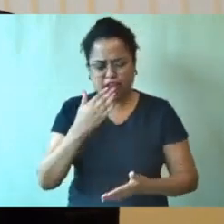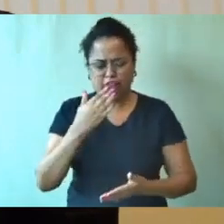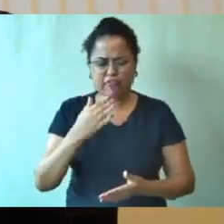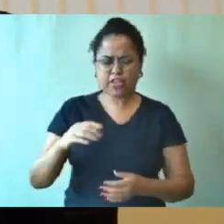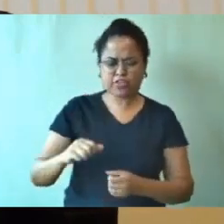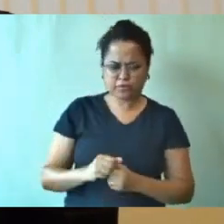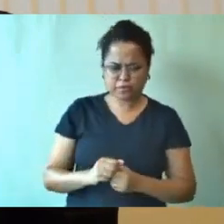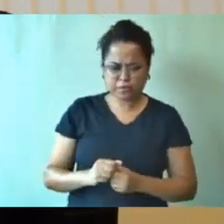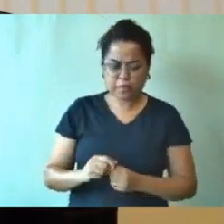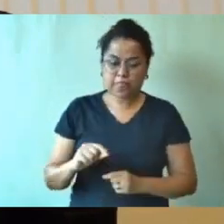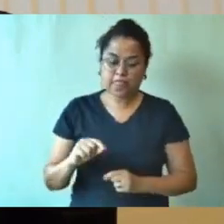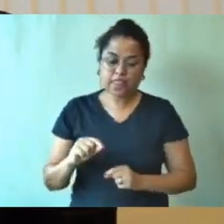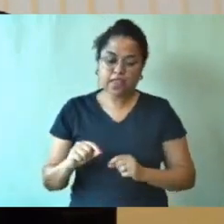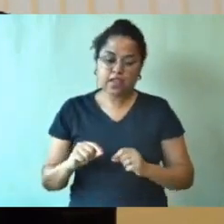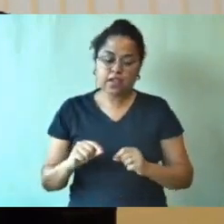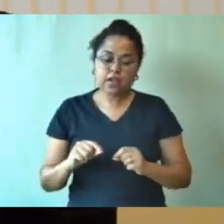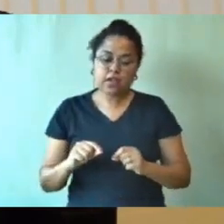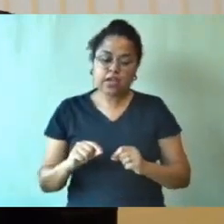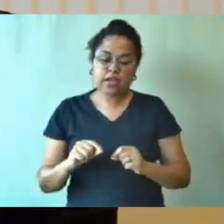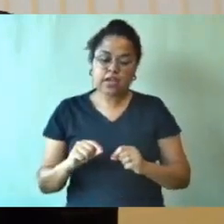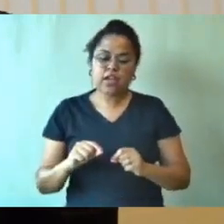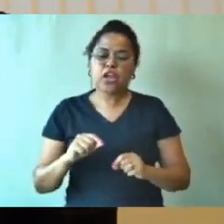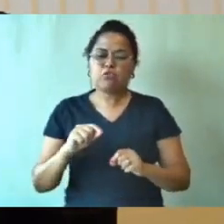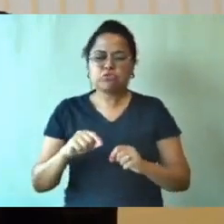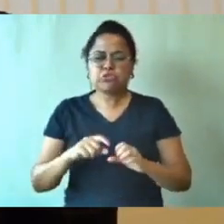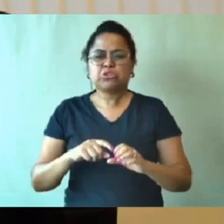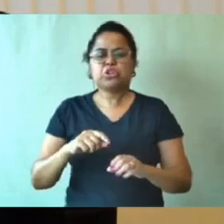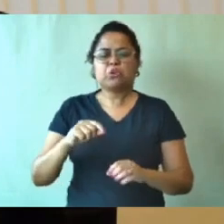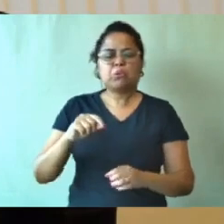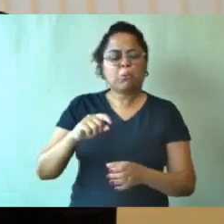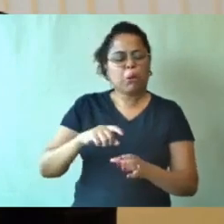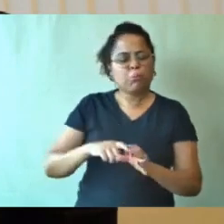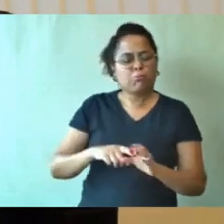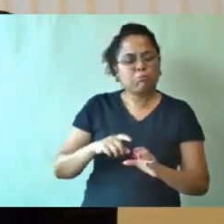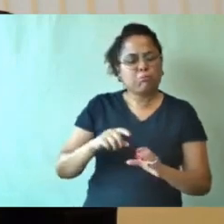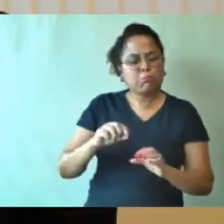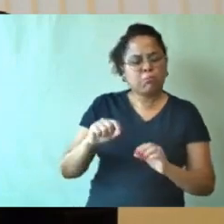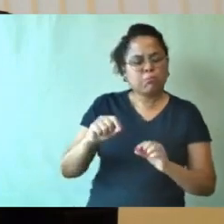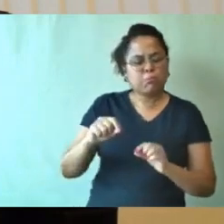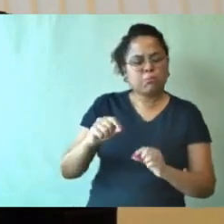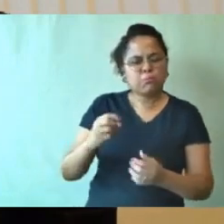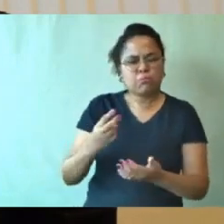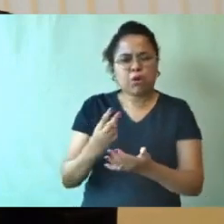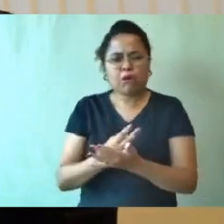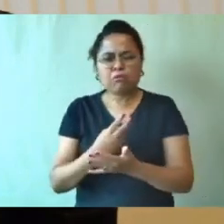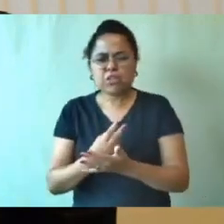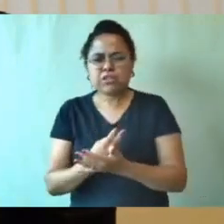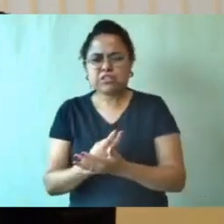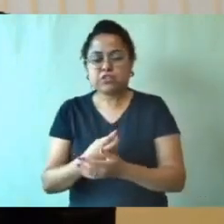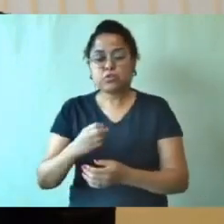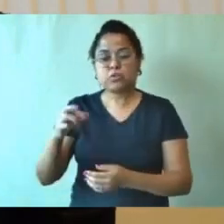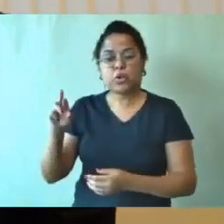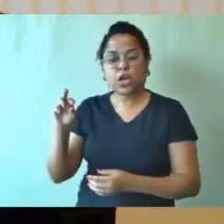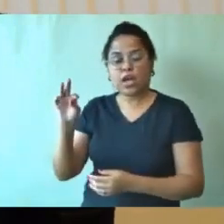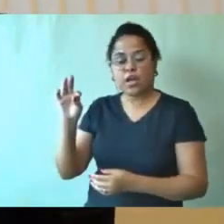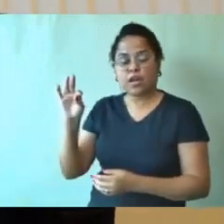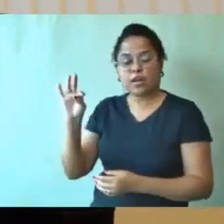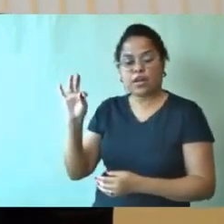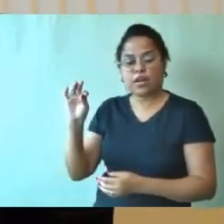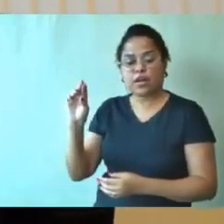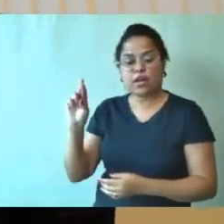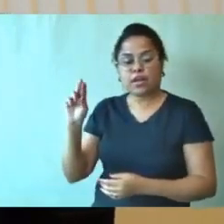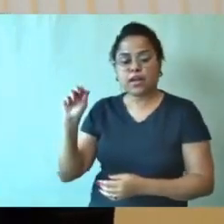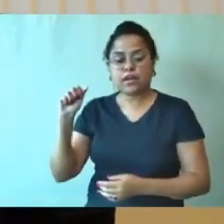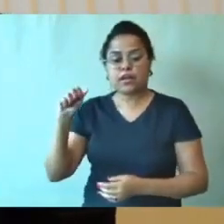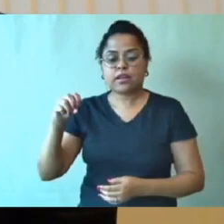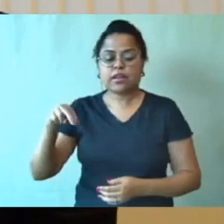fora. Eu tinha uma pendência com o grupo Transimão, da minha empresa, tá certo? Uma